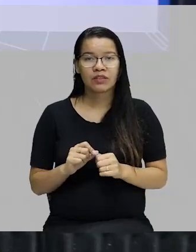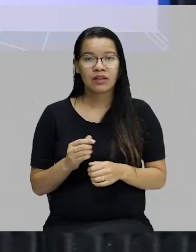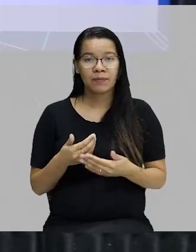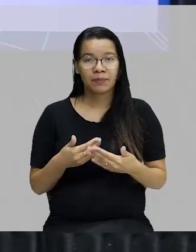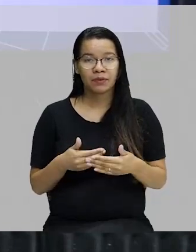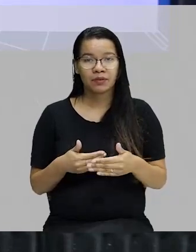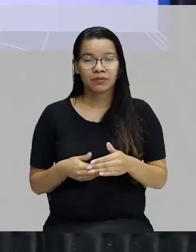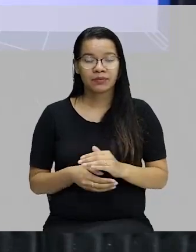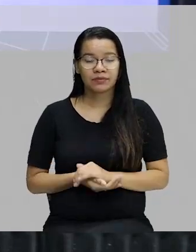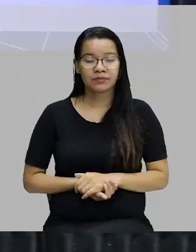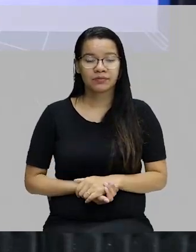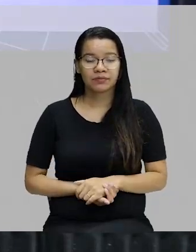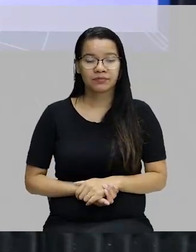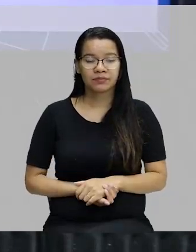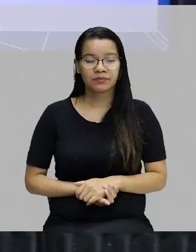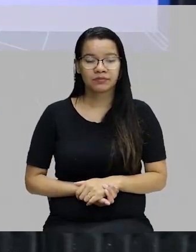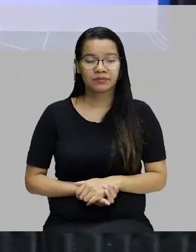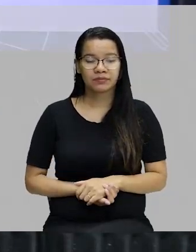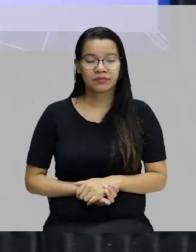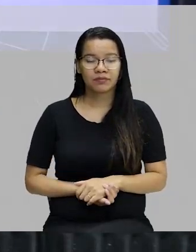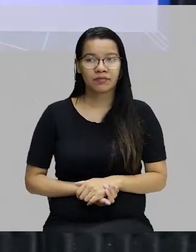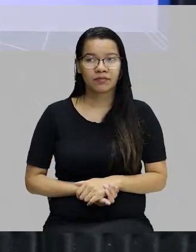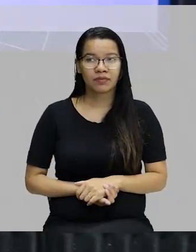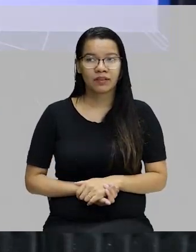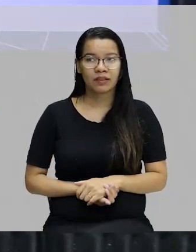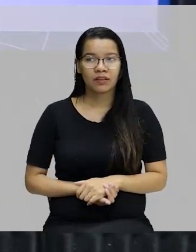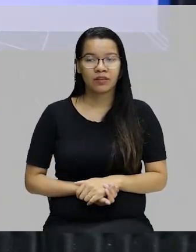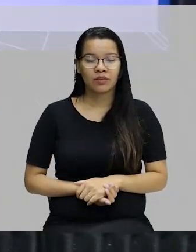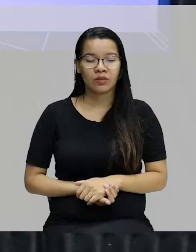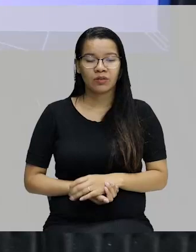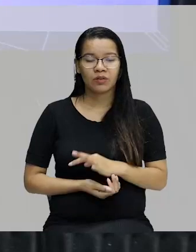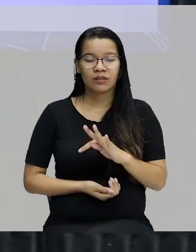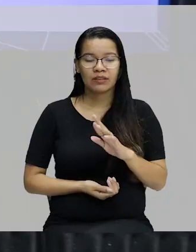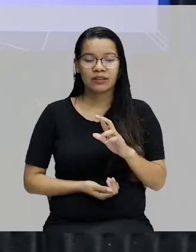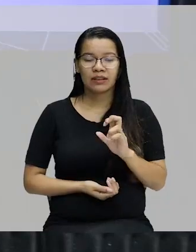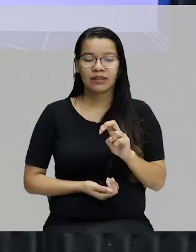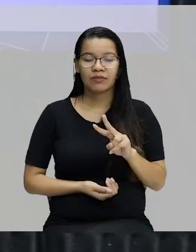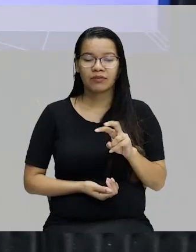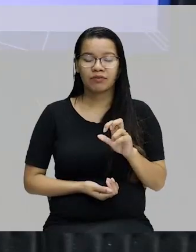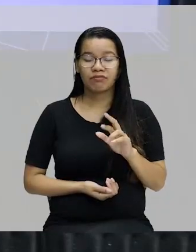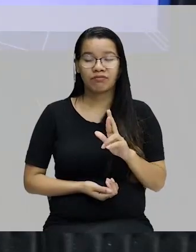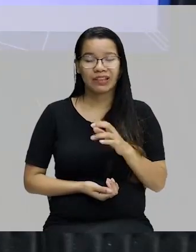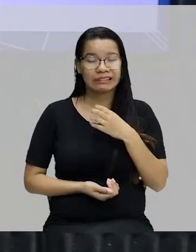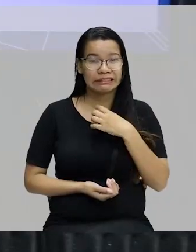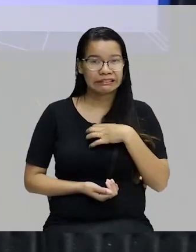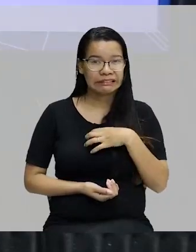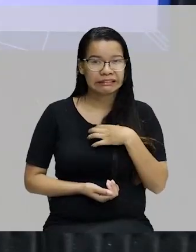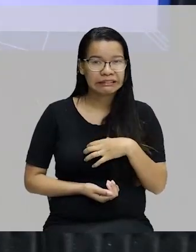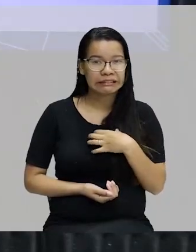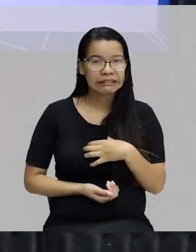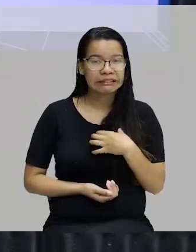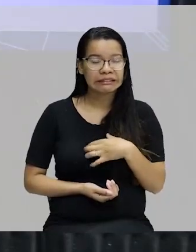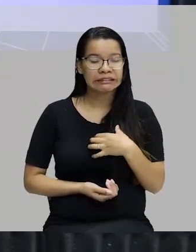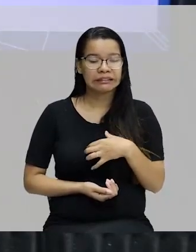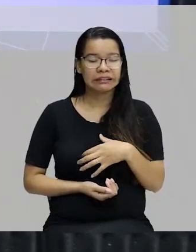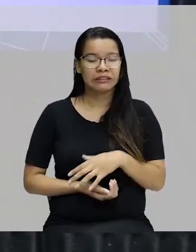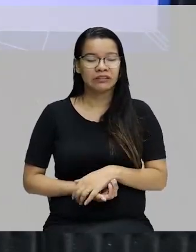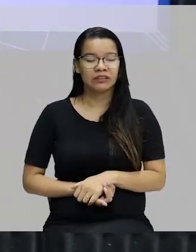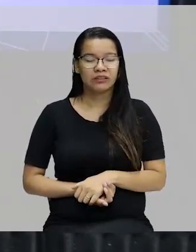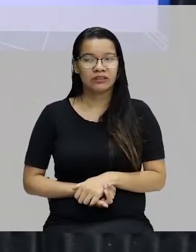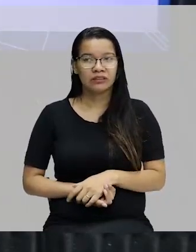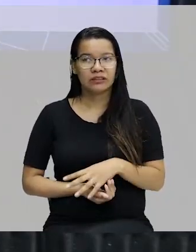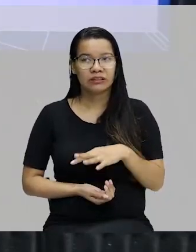prova. Trevor is angry. O Trevor está chateado, está com raiva, está irritado. Trevor left the